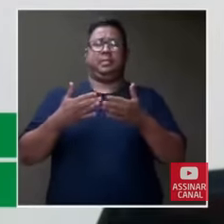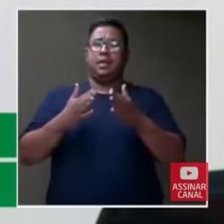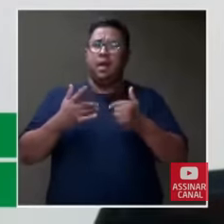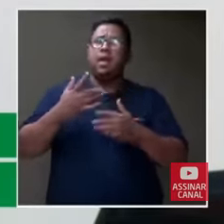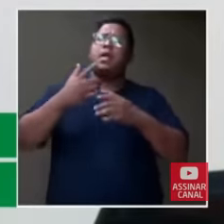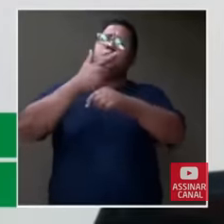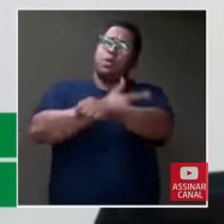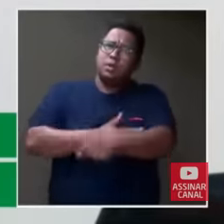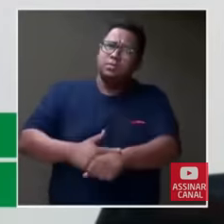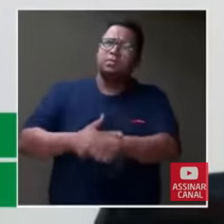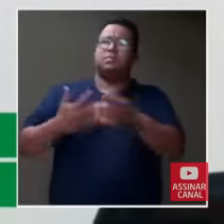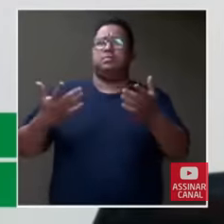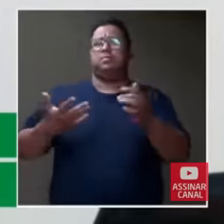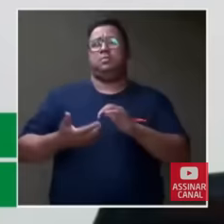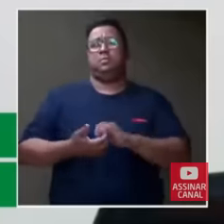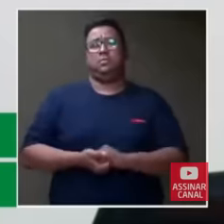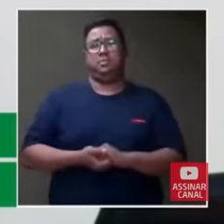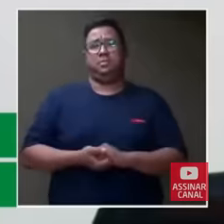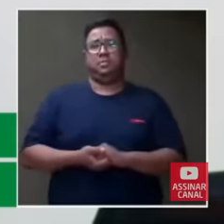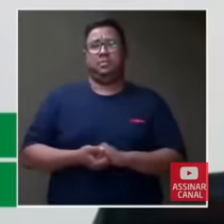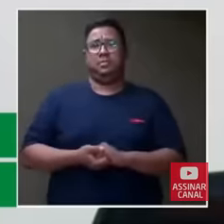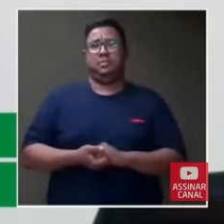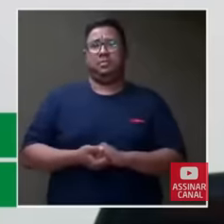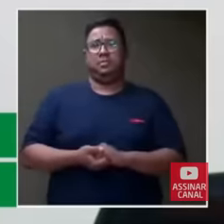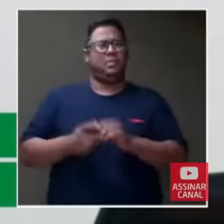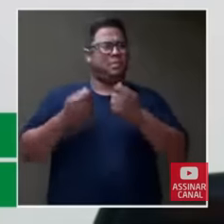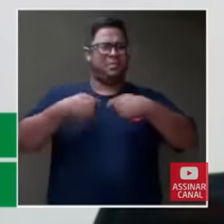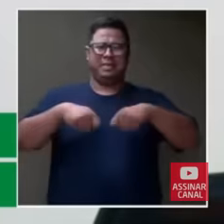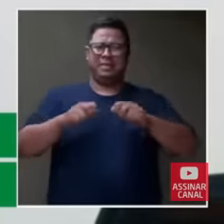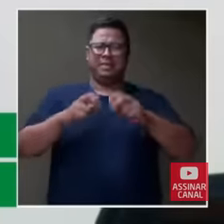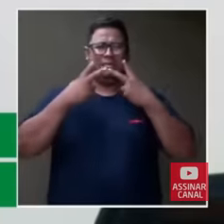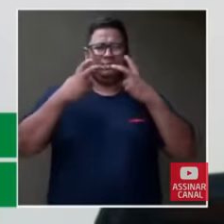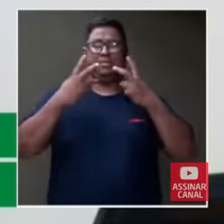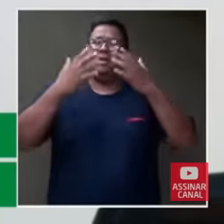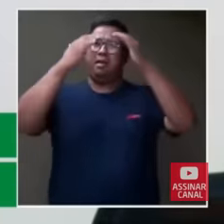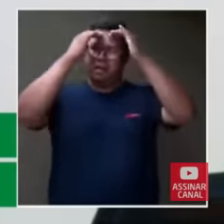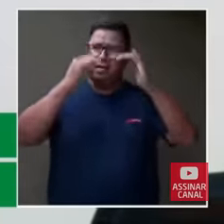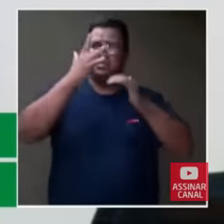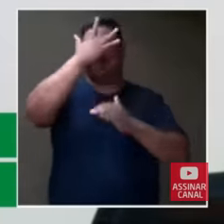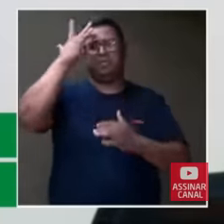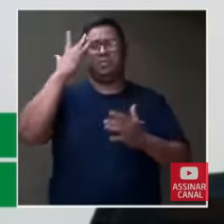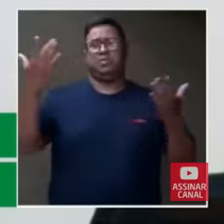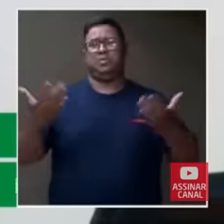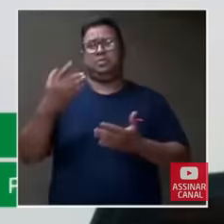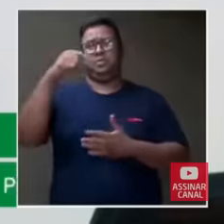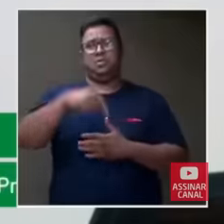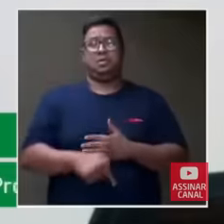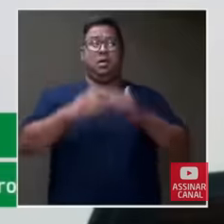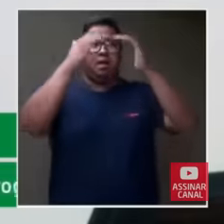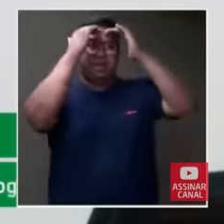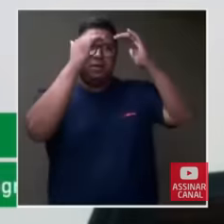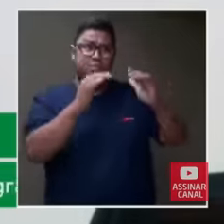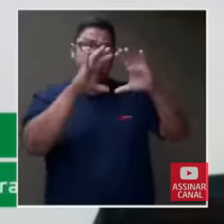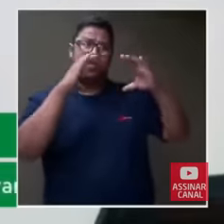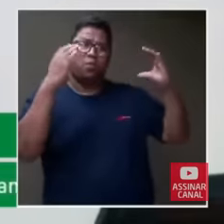com educação, com elevação. Não há necessidade. Em respeito às pessoas que estão aqui, em respeito